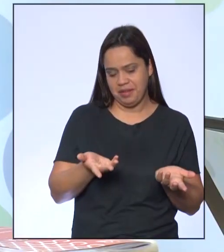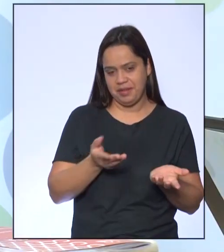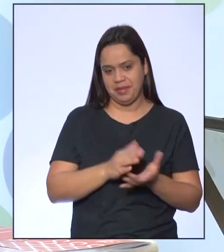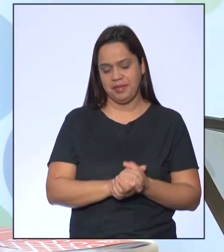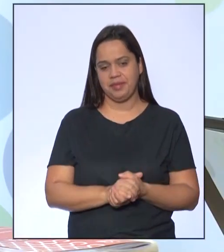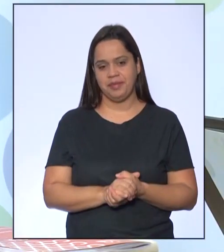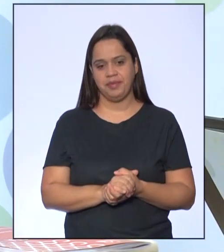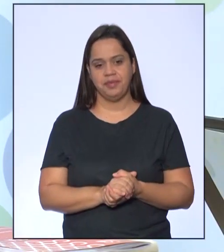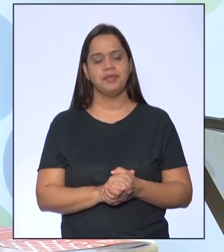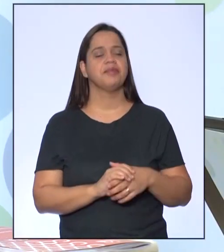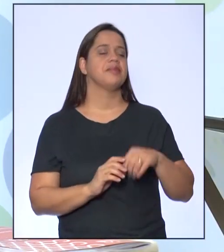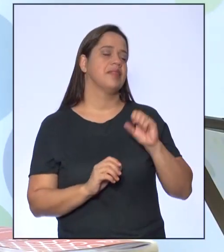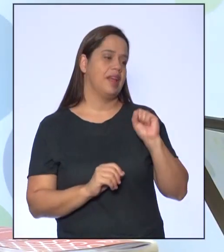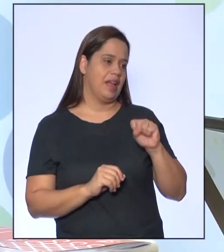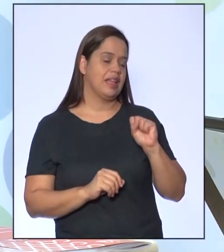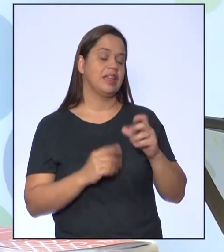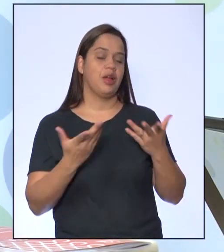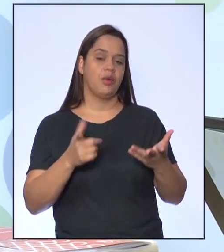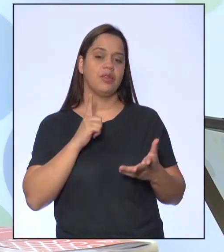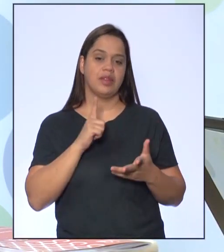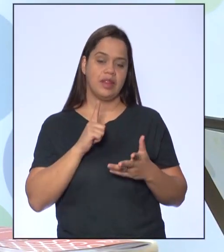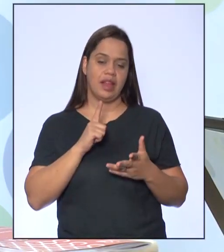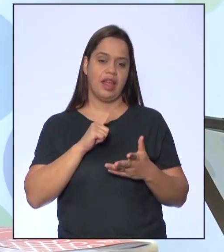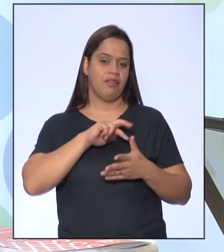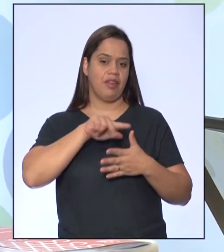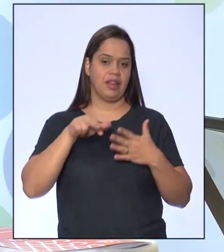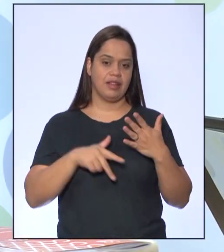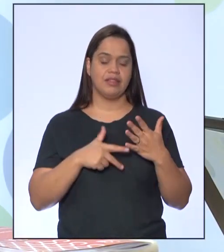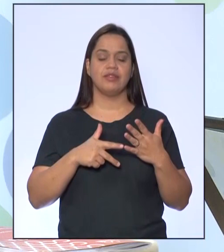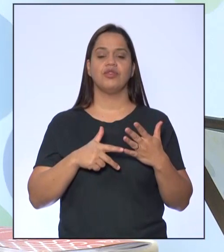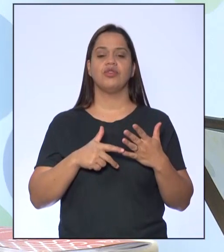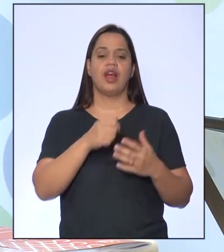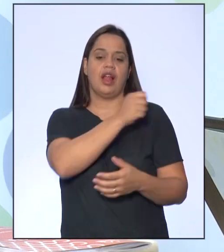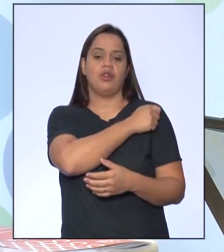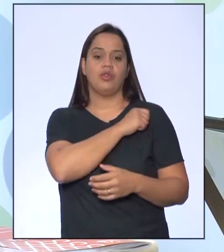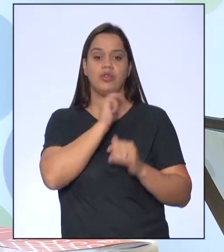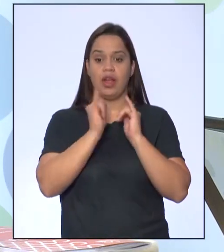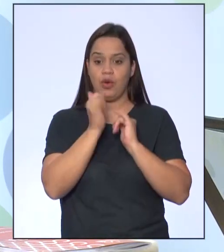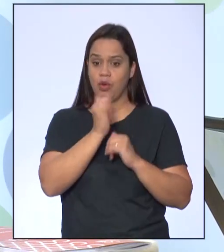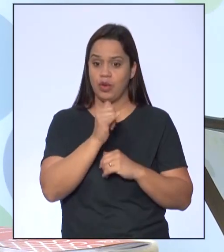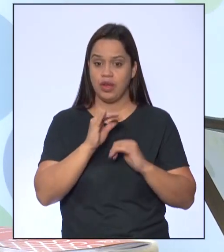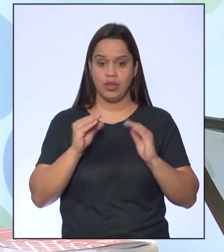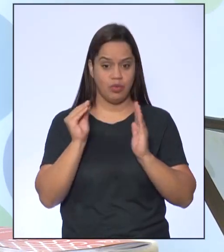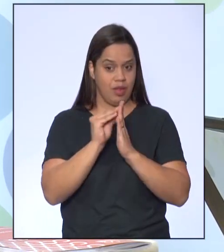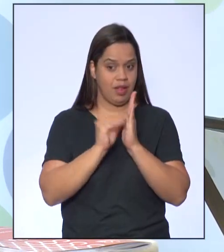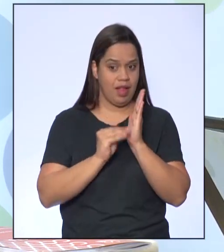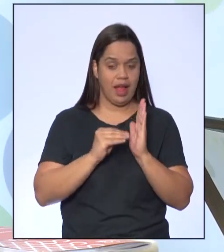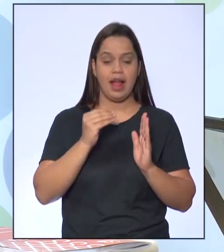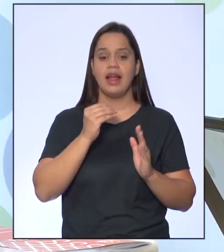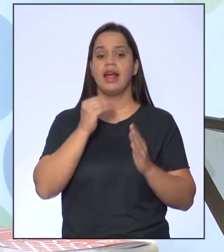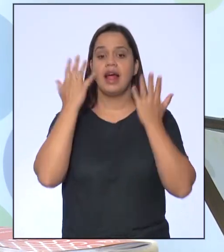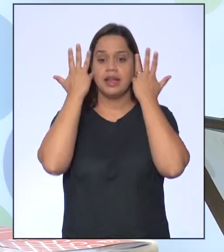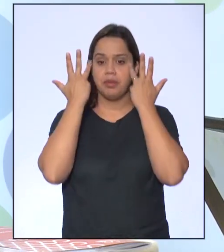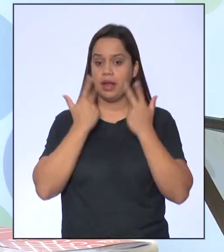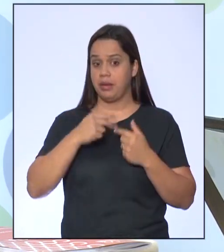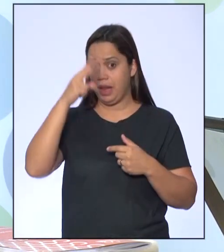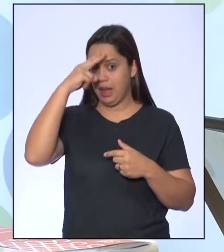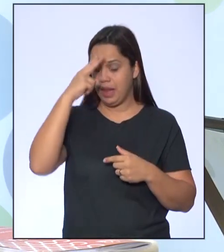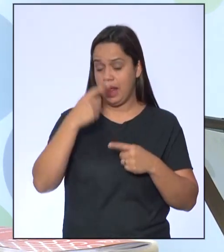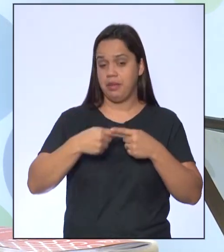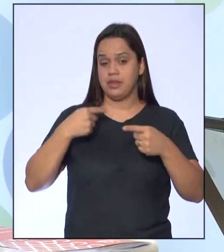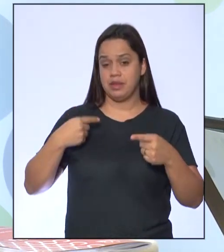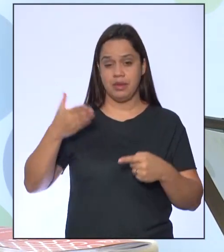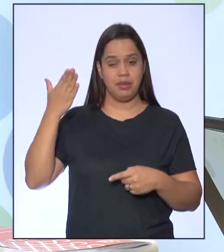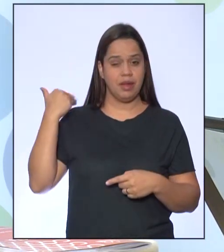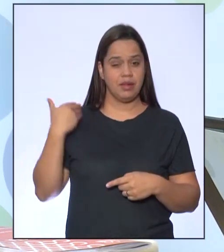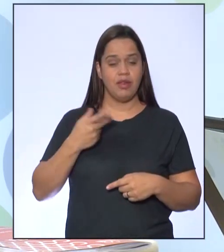Então, muitos estão colocando realmente que são animais, né? Mas, na verdade, não é apenas isso. Vocês se lembram da semana passada,